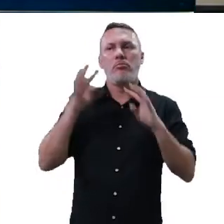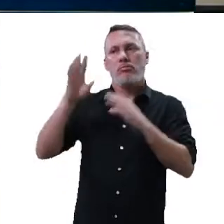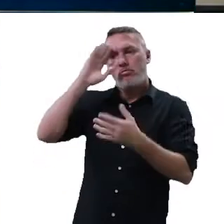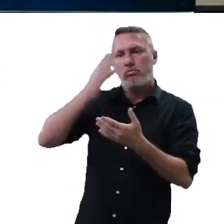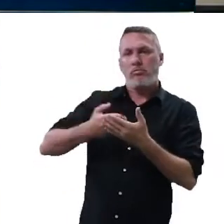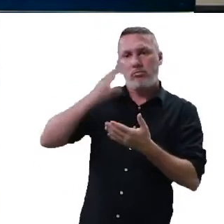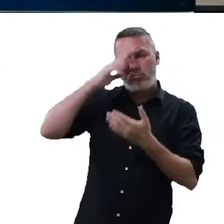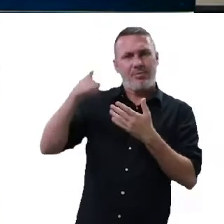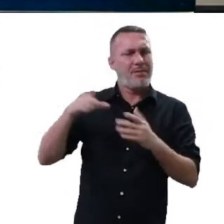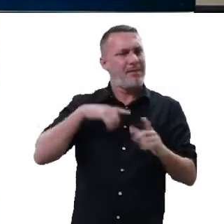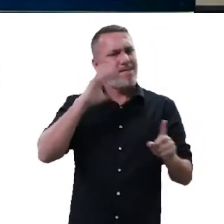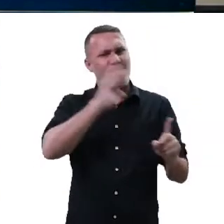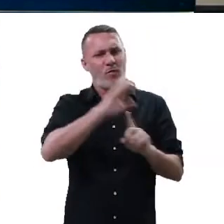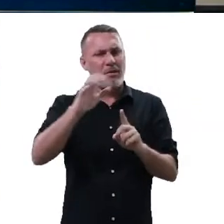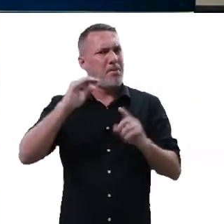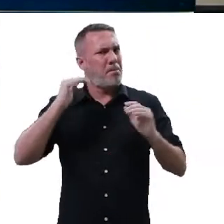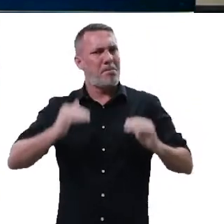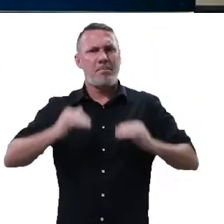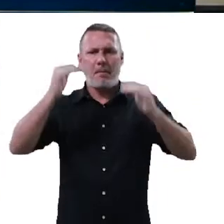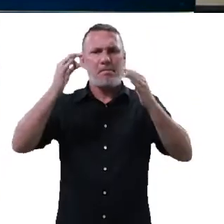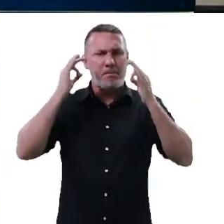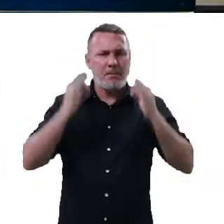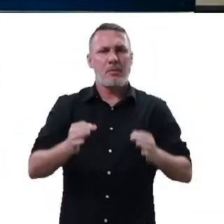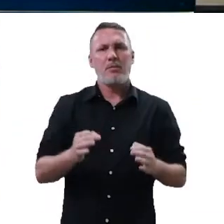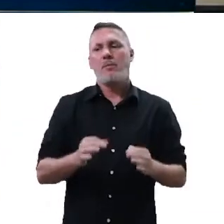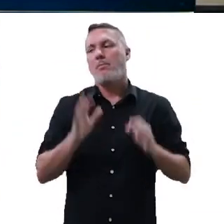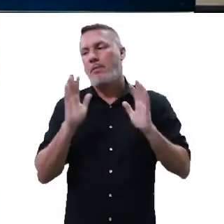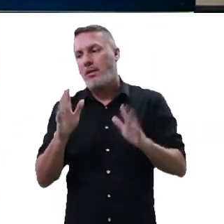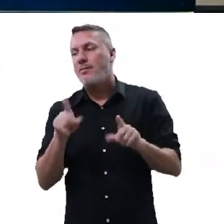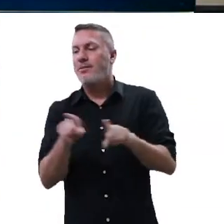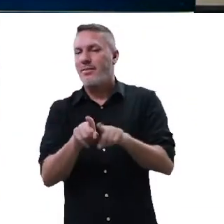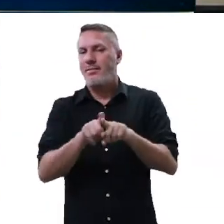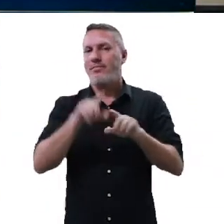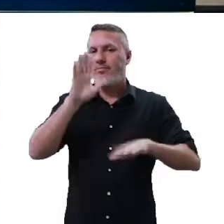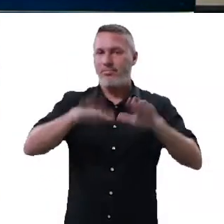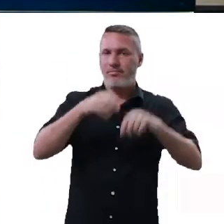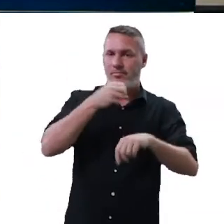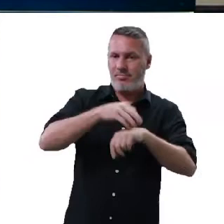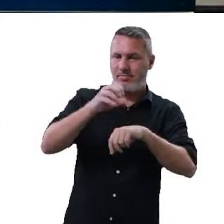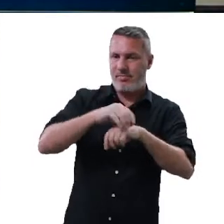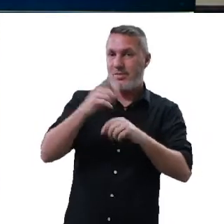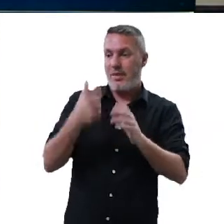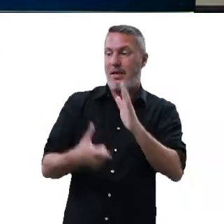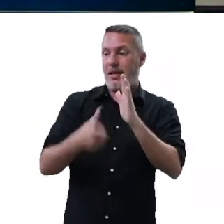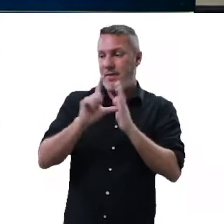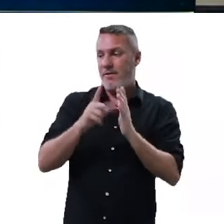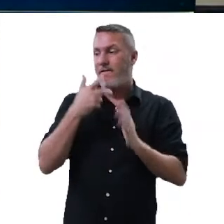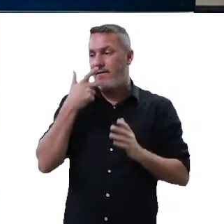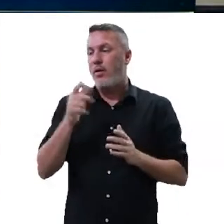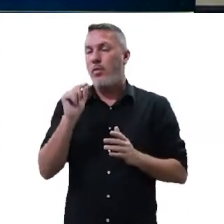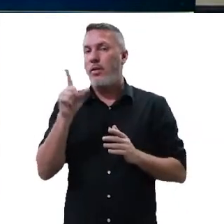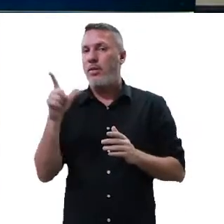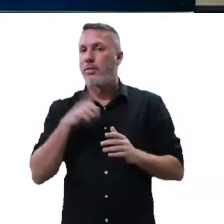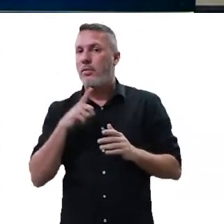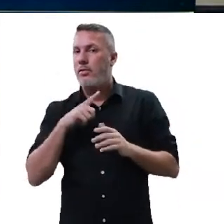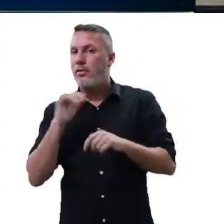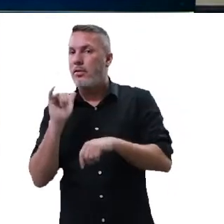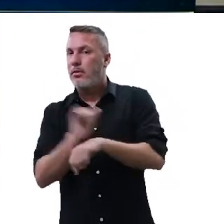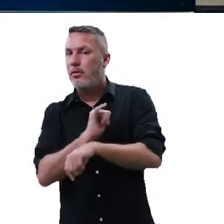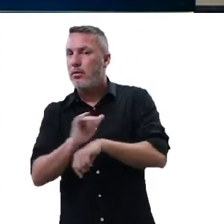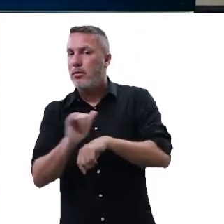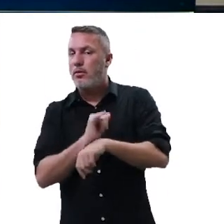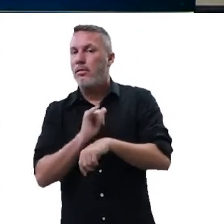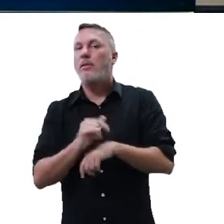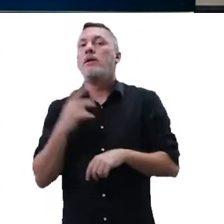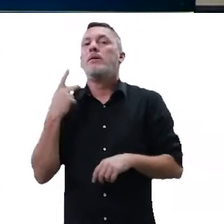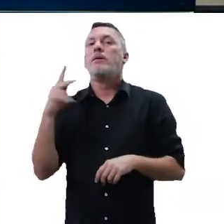e de certa forma a influência dele era muito grande. Mas, como eu estava dizendo anteriormente, a técnica